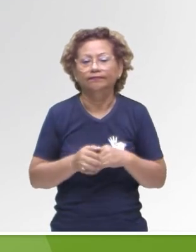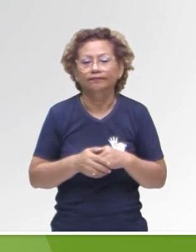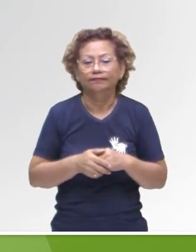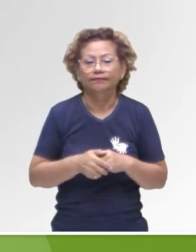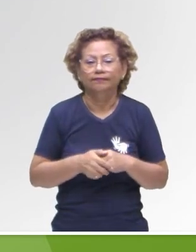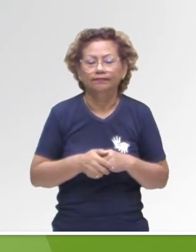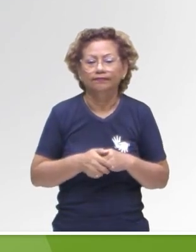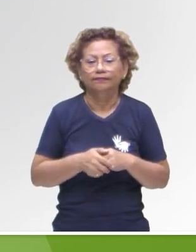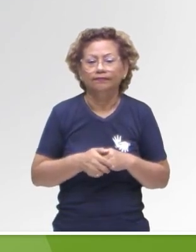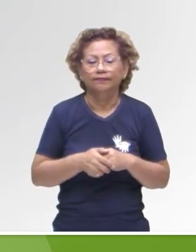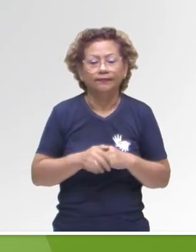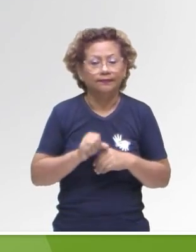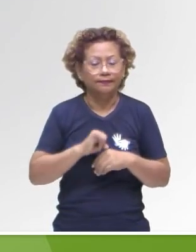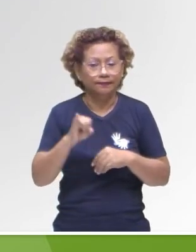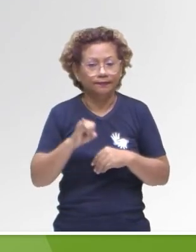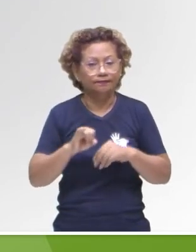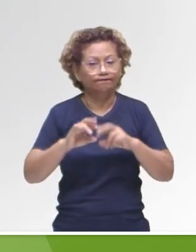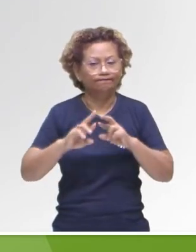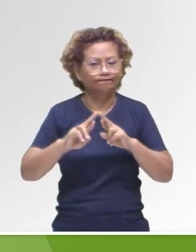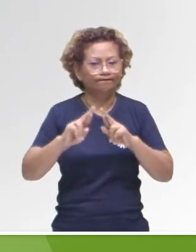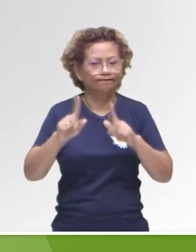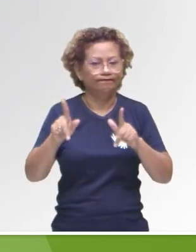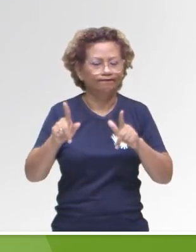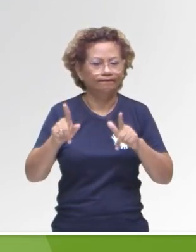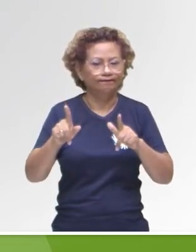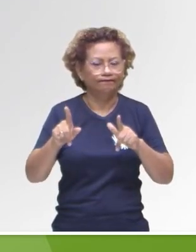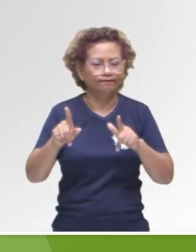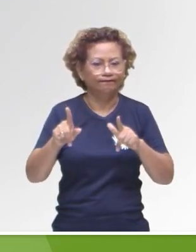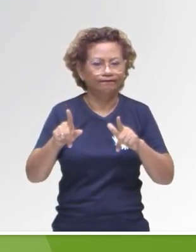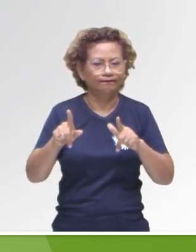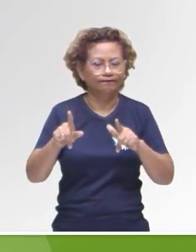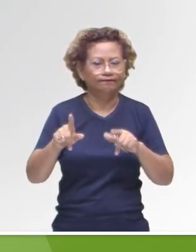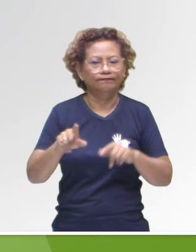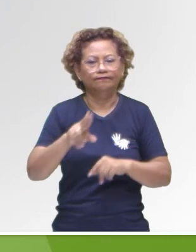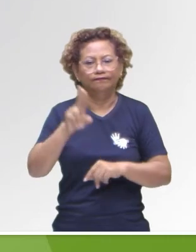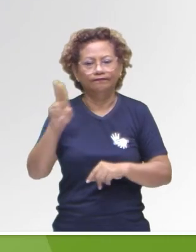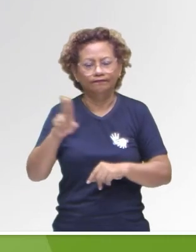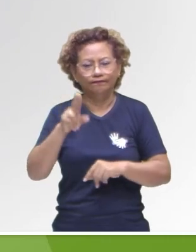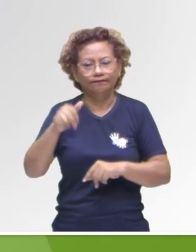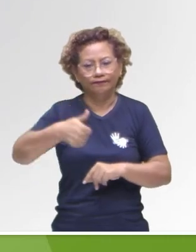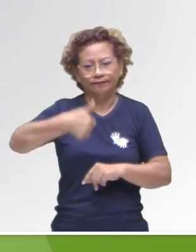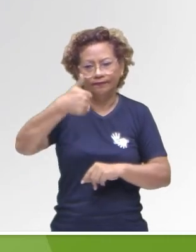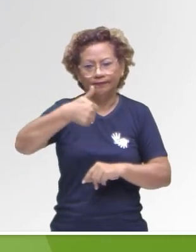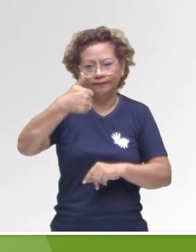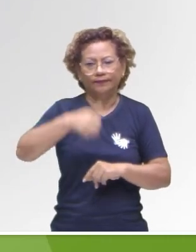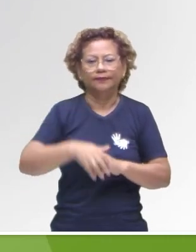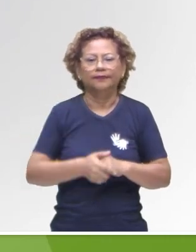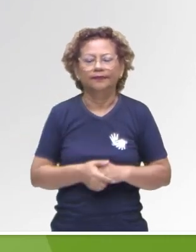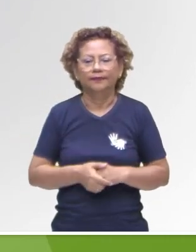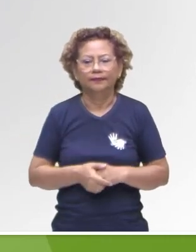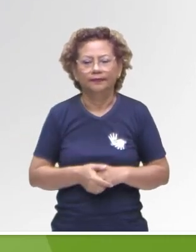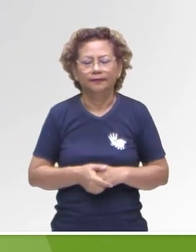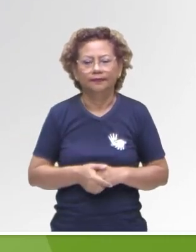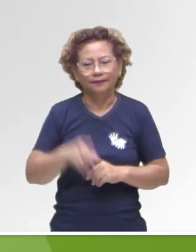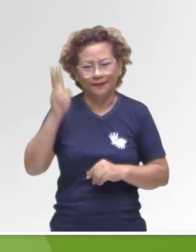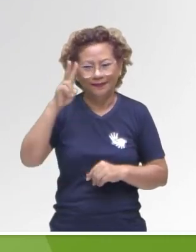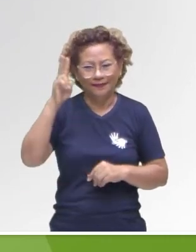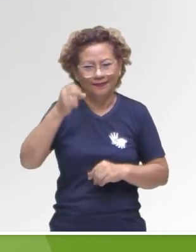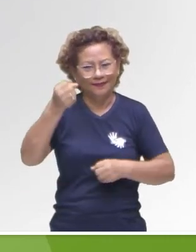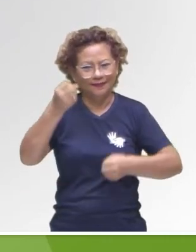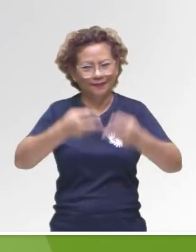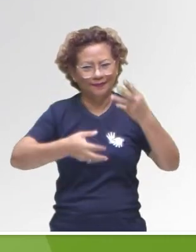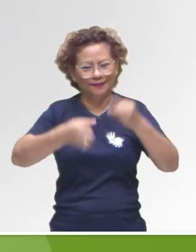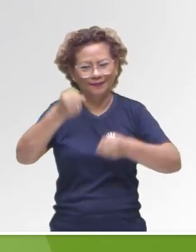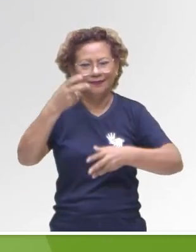Se os capacitores forem diferentes, aí eu tenho que usar aquela primeira lá que a gente viu, que é a